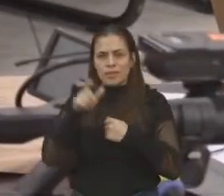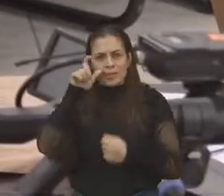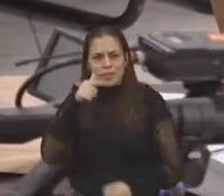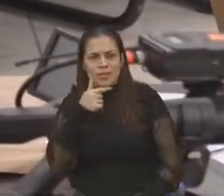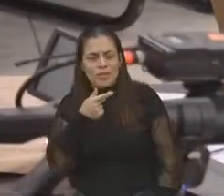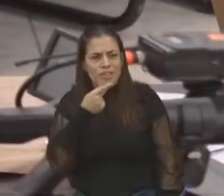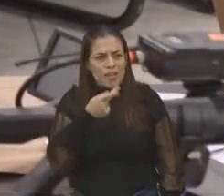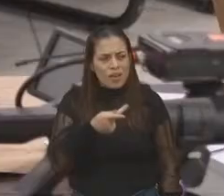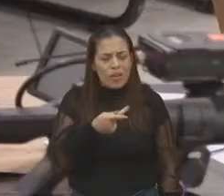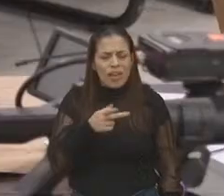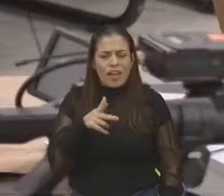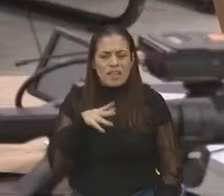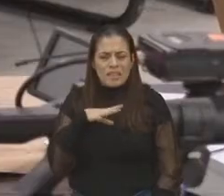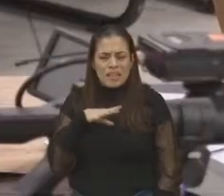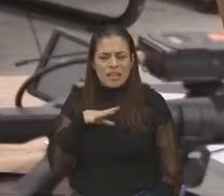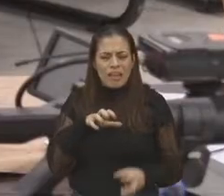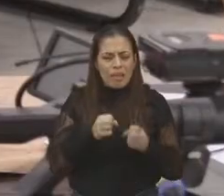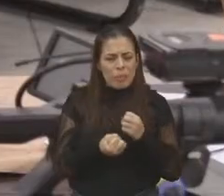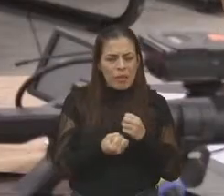aí está,